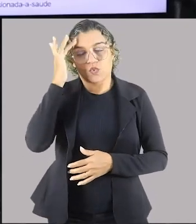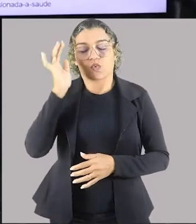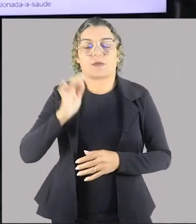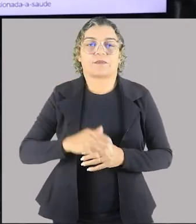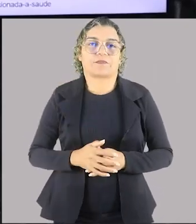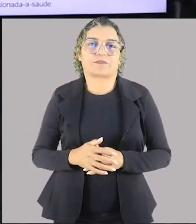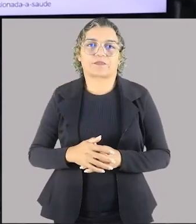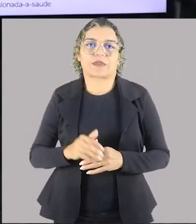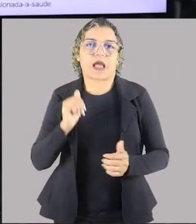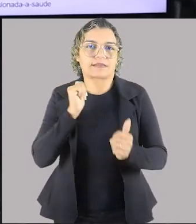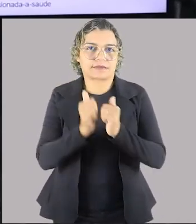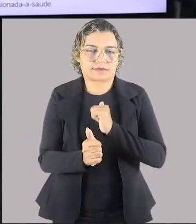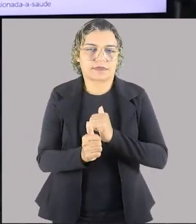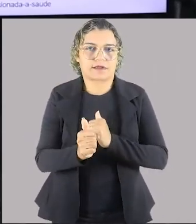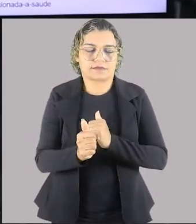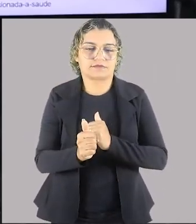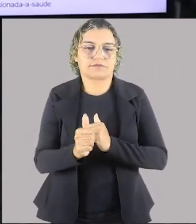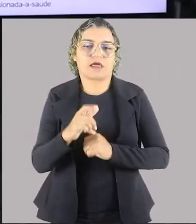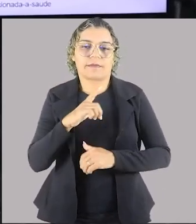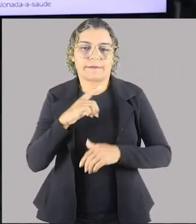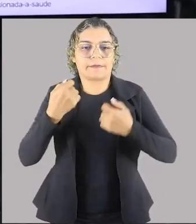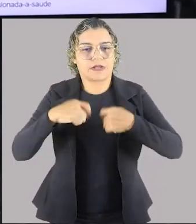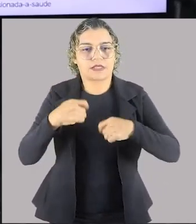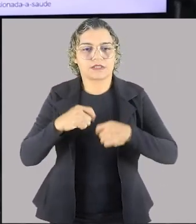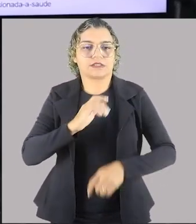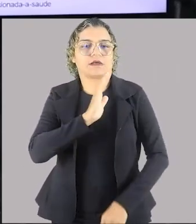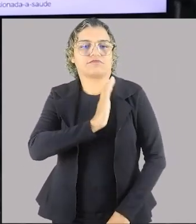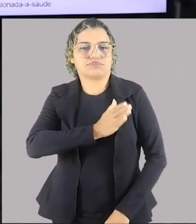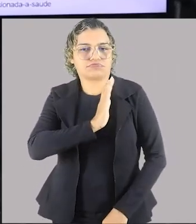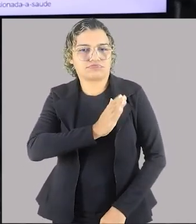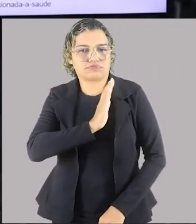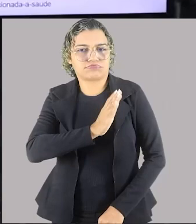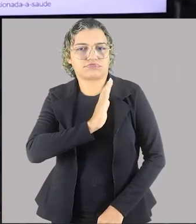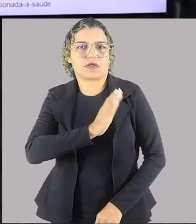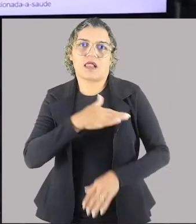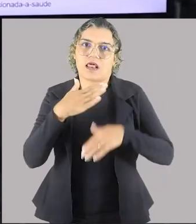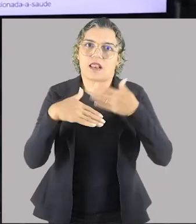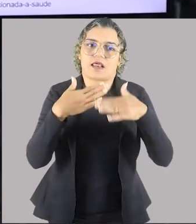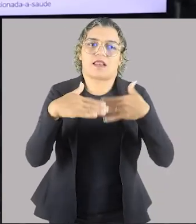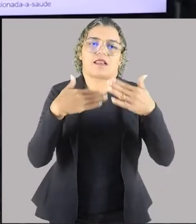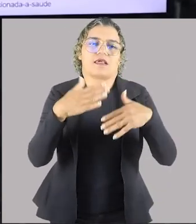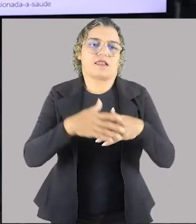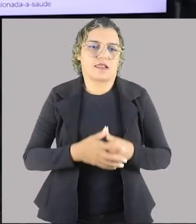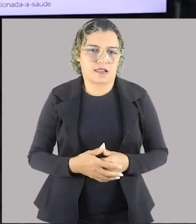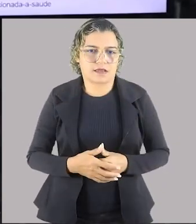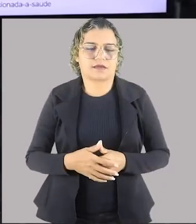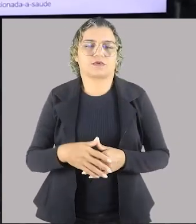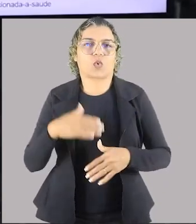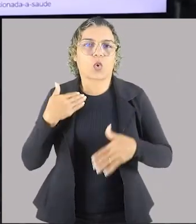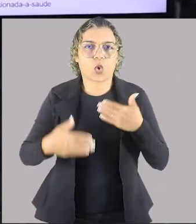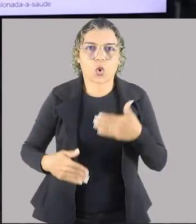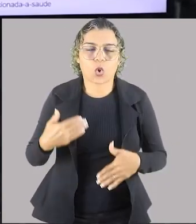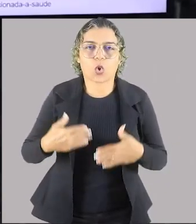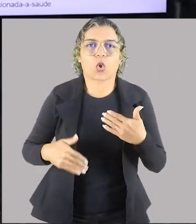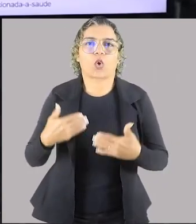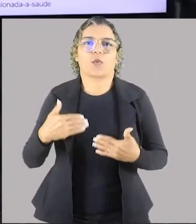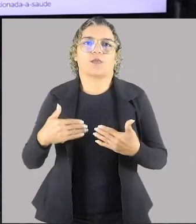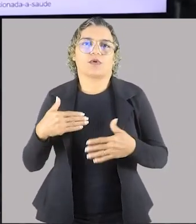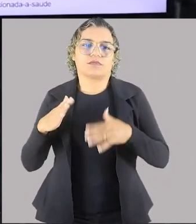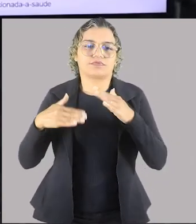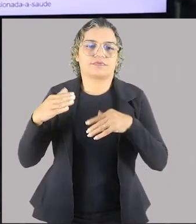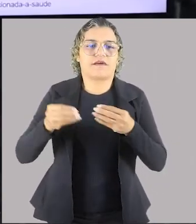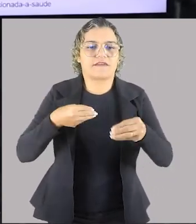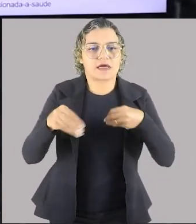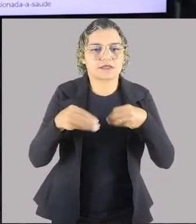é atleta, ele precisa ter uma boa resistência cardiorrespiratória, ele precisa ter uma boa composição corporal, ele precisa ter flexibilidade, precisa